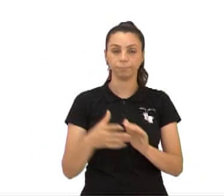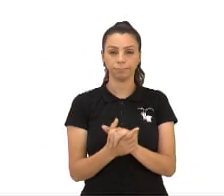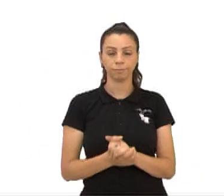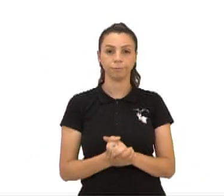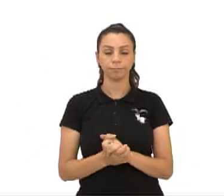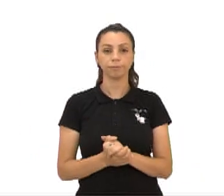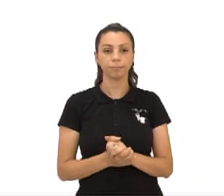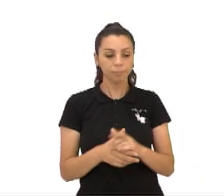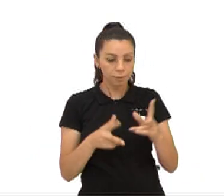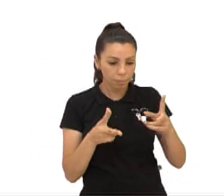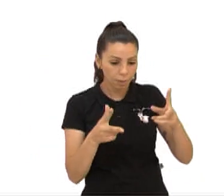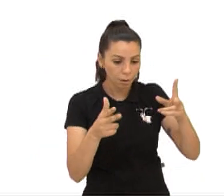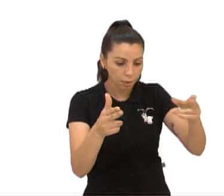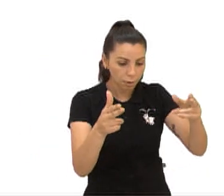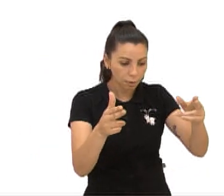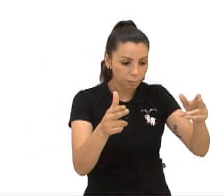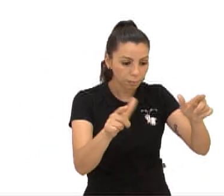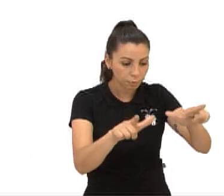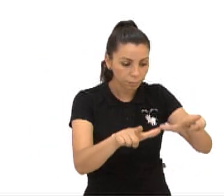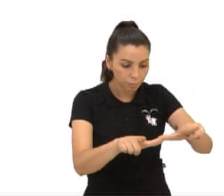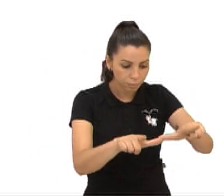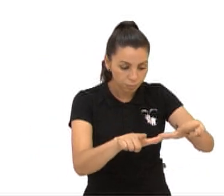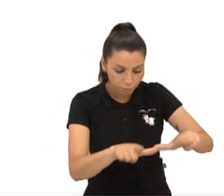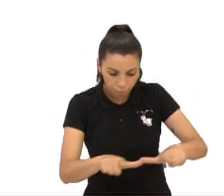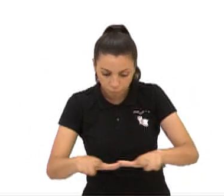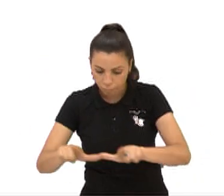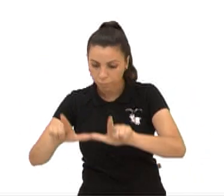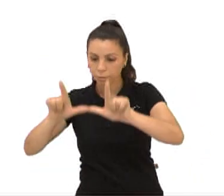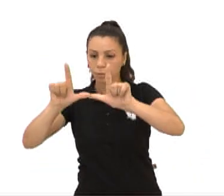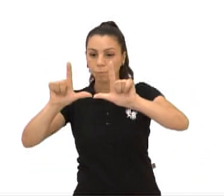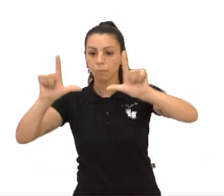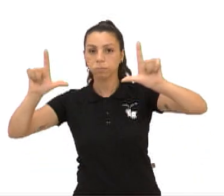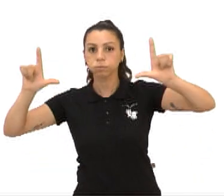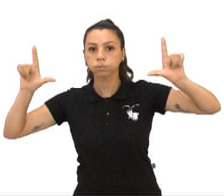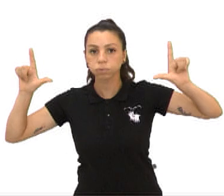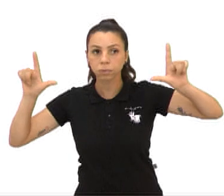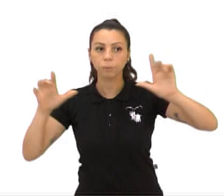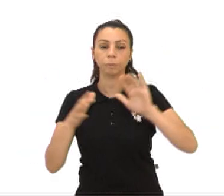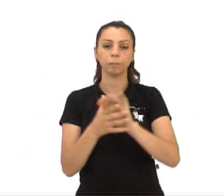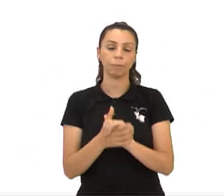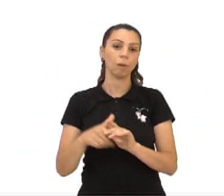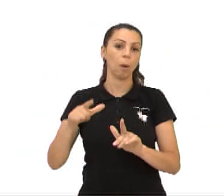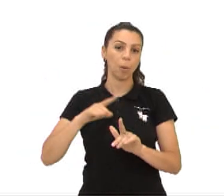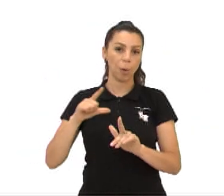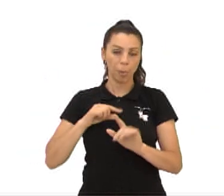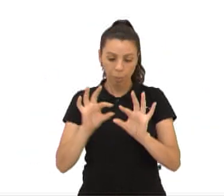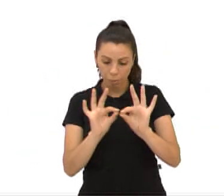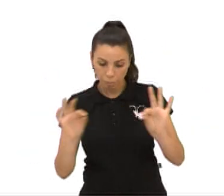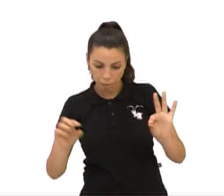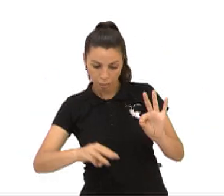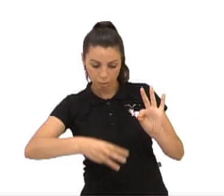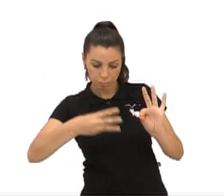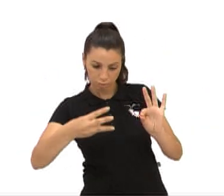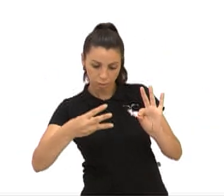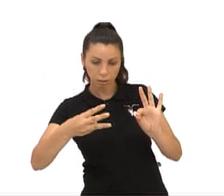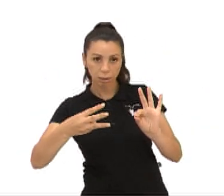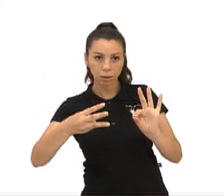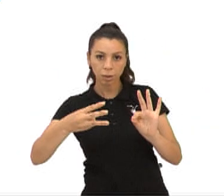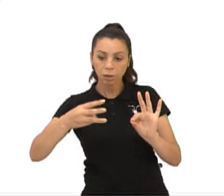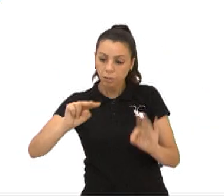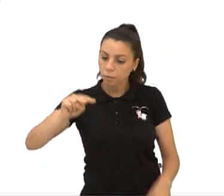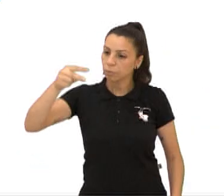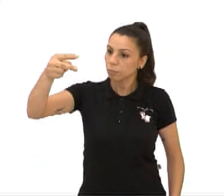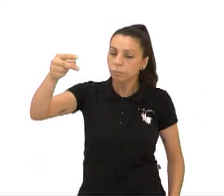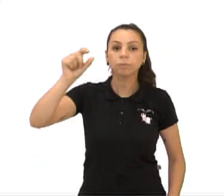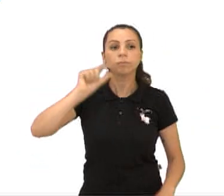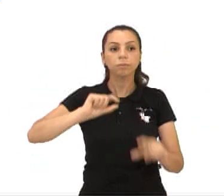professor ampliou aqui, deu o quê? Lado ao quadrado. Então 3 ao quadrado, né? Porque a medida do lado é 3. 3 ao quadrado